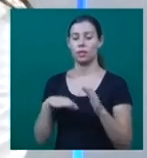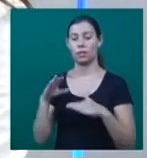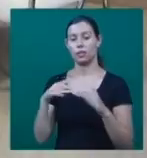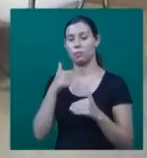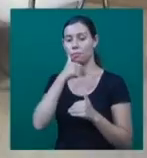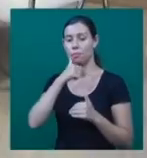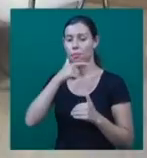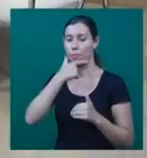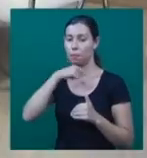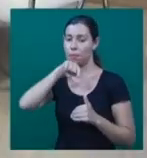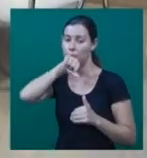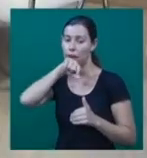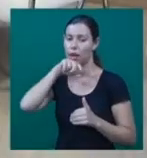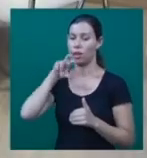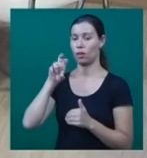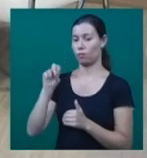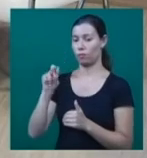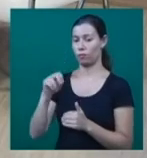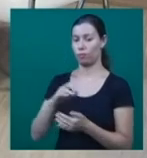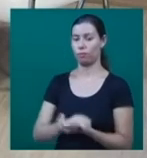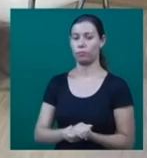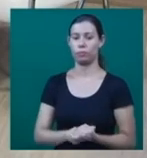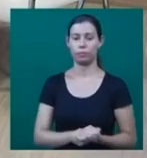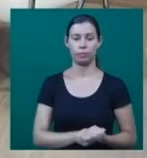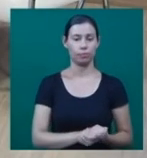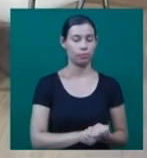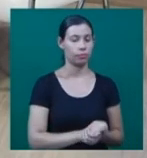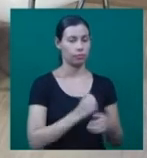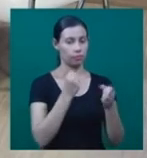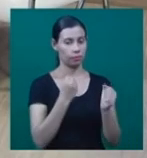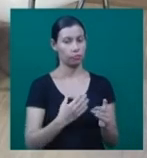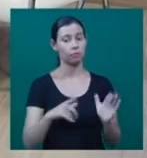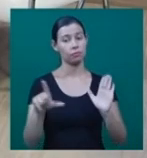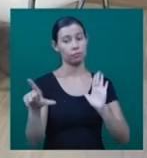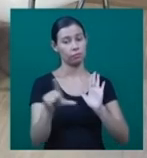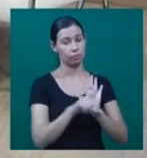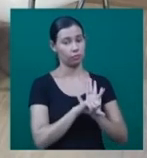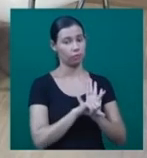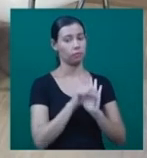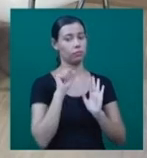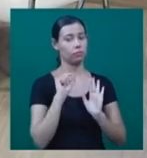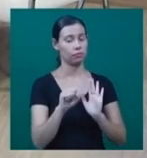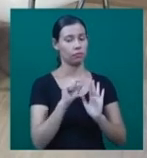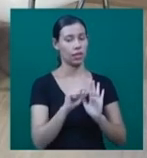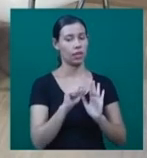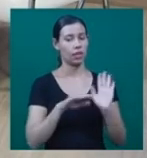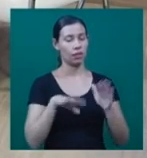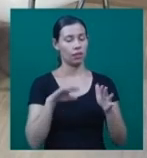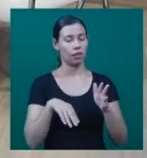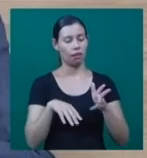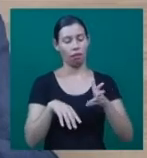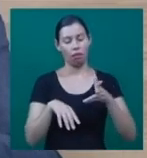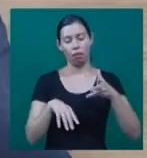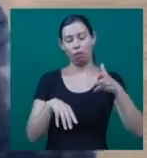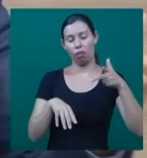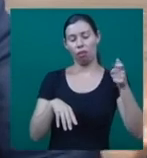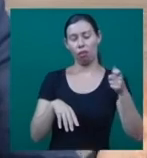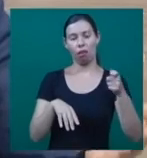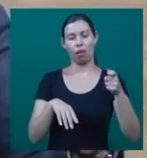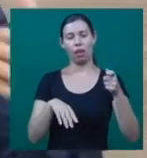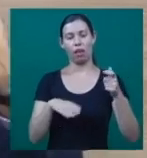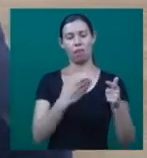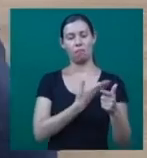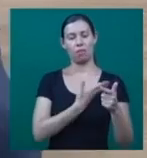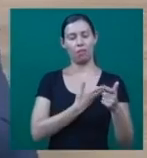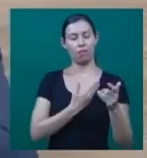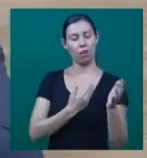descendentes. Então, isso. O que a gente pode fazer em relação à questão legal? Porque a gente fala assim, fui assediado no ambiente de trabalho por um colega